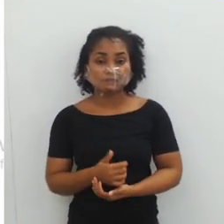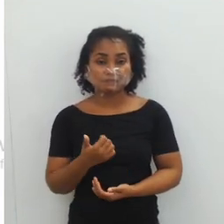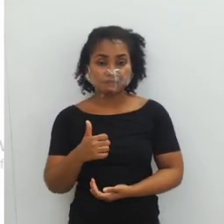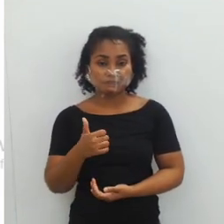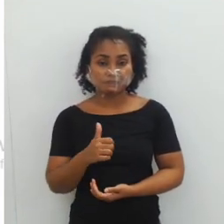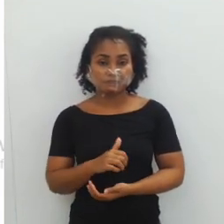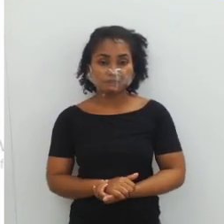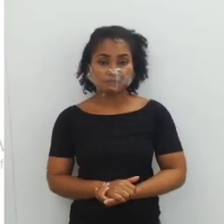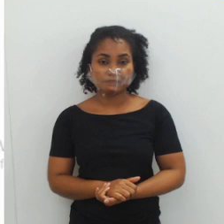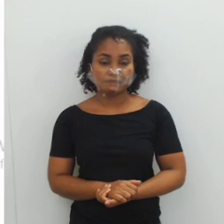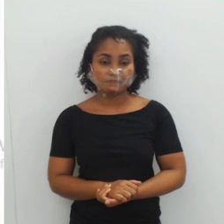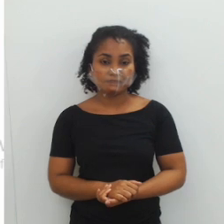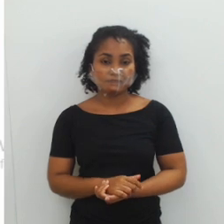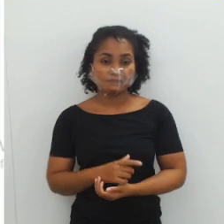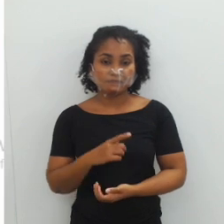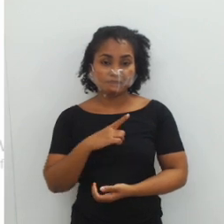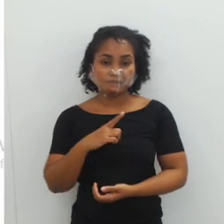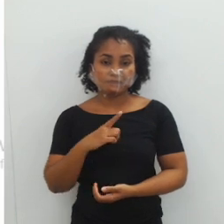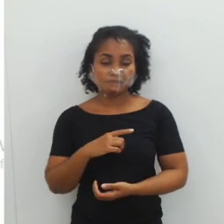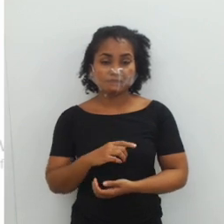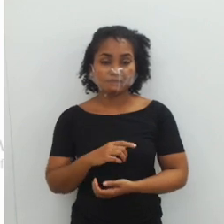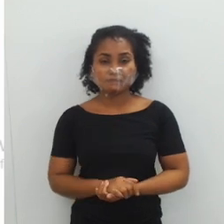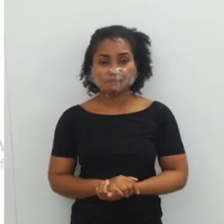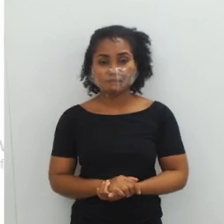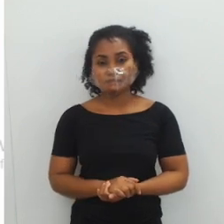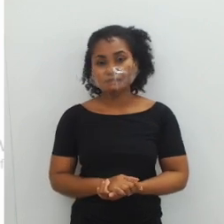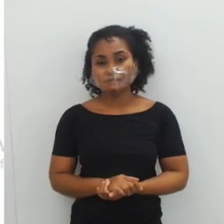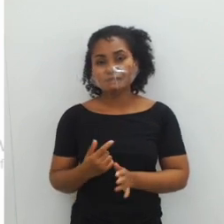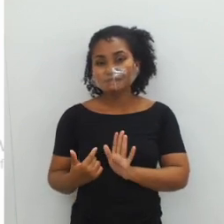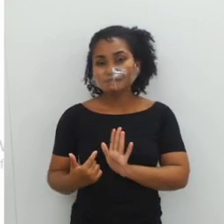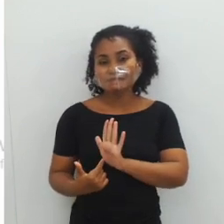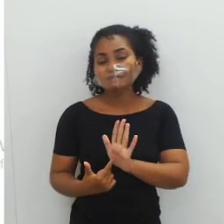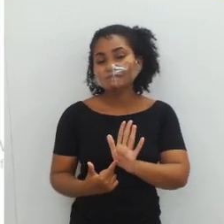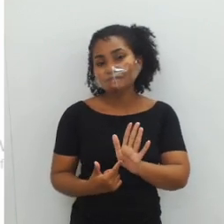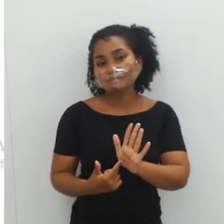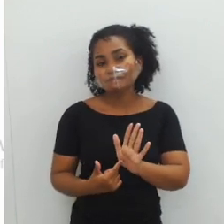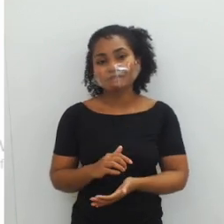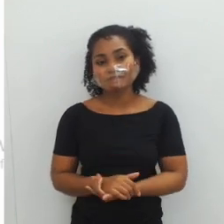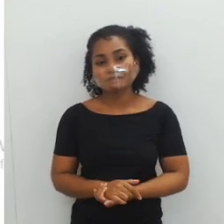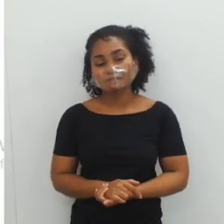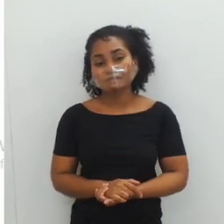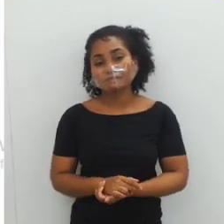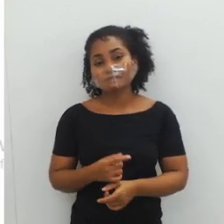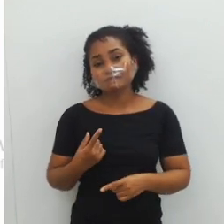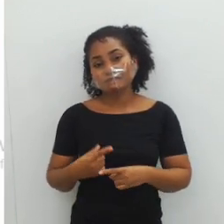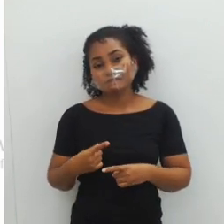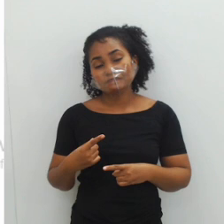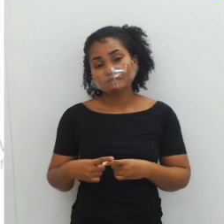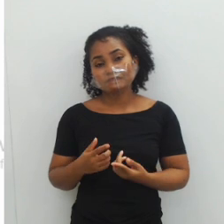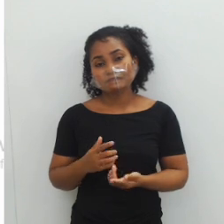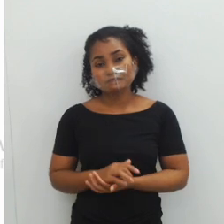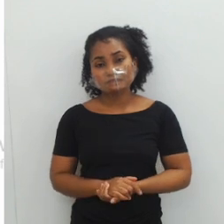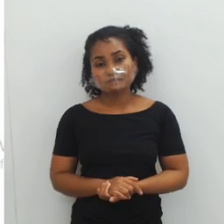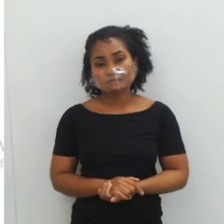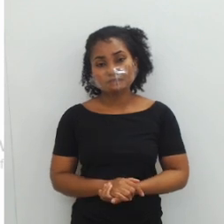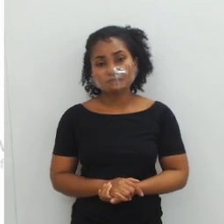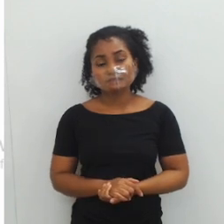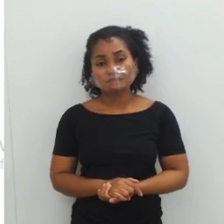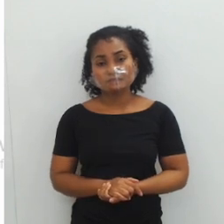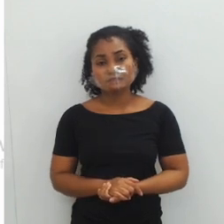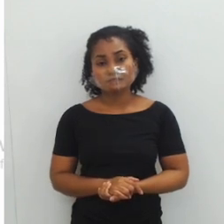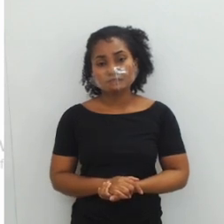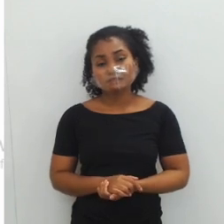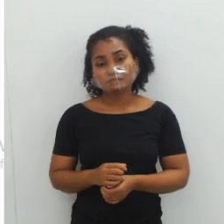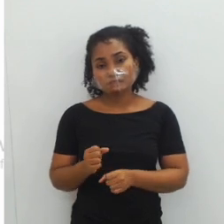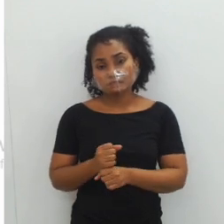renda média por habitantes não dá razão para o otimismo. Justamente nas últimas